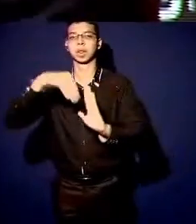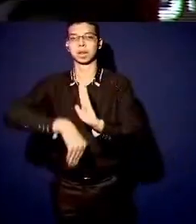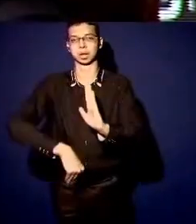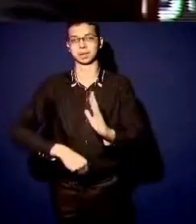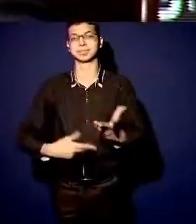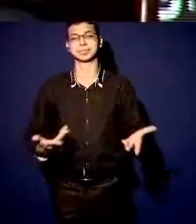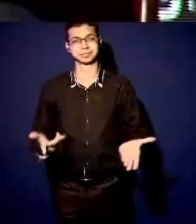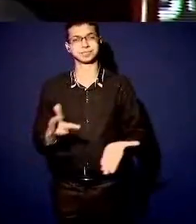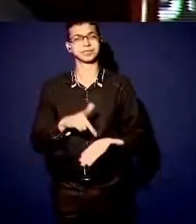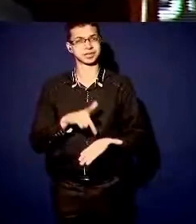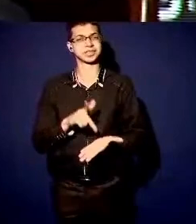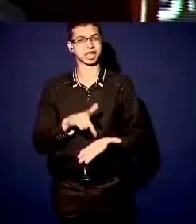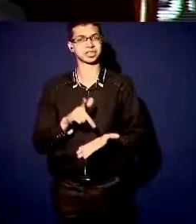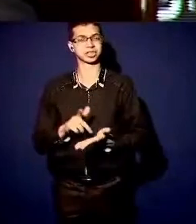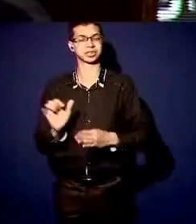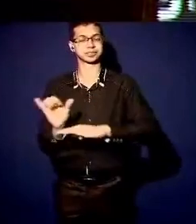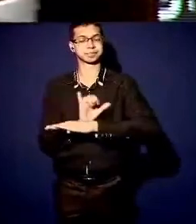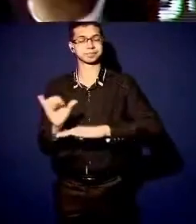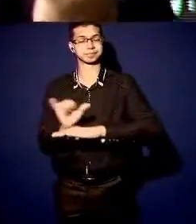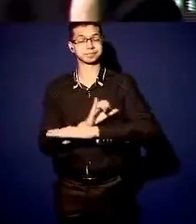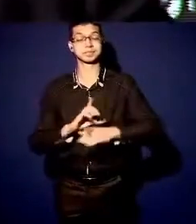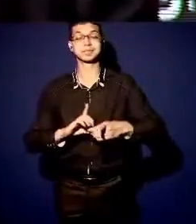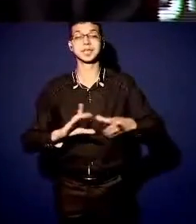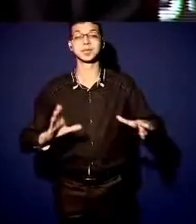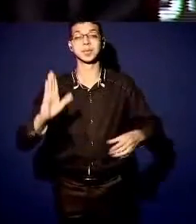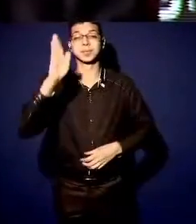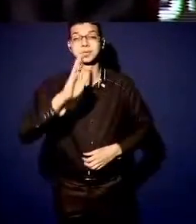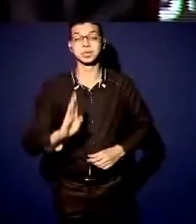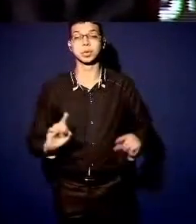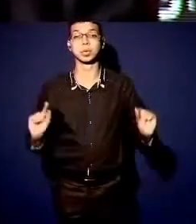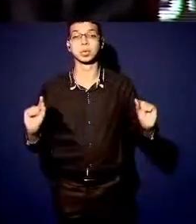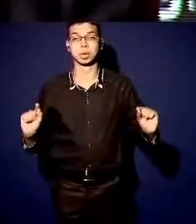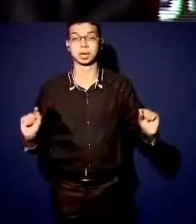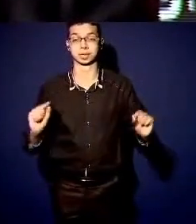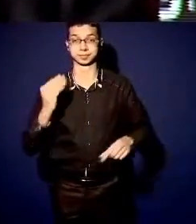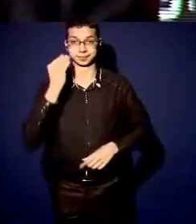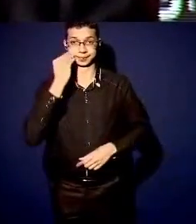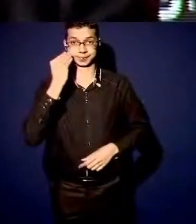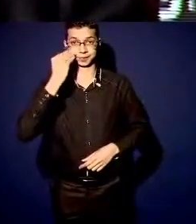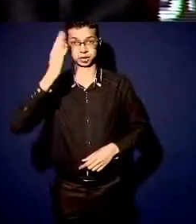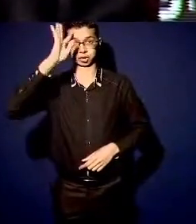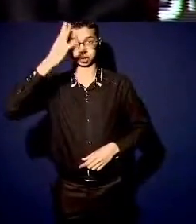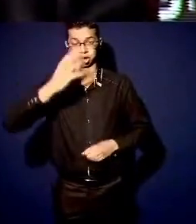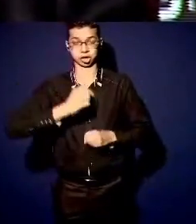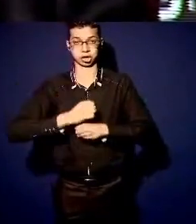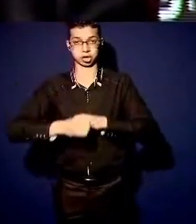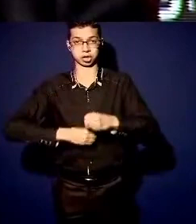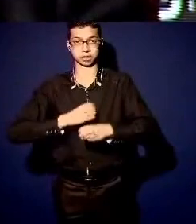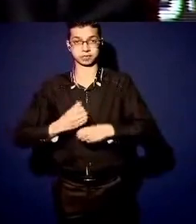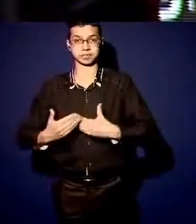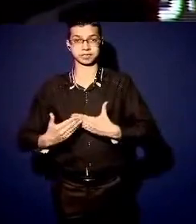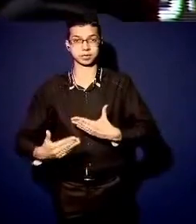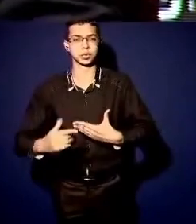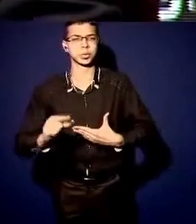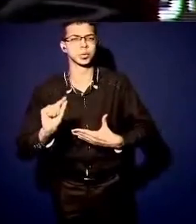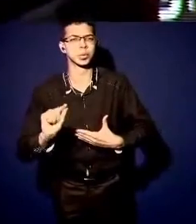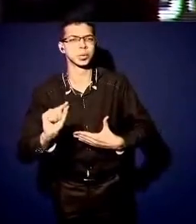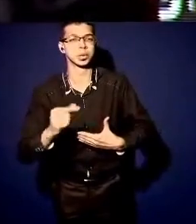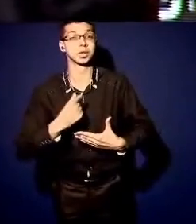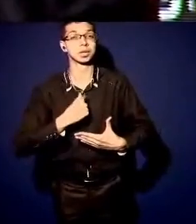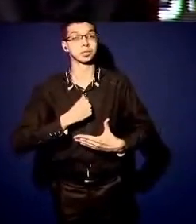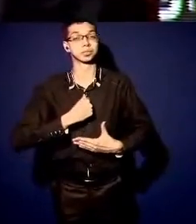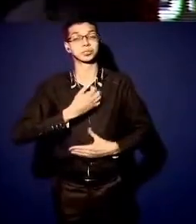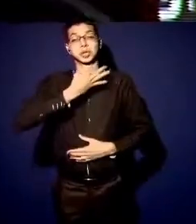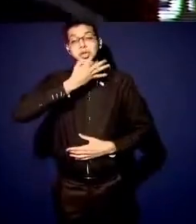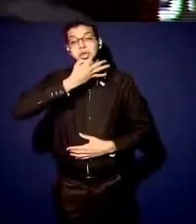o que o que a democracia brasileira tem que resolver nos próximos anos a democracia brasileira na minha